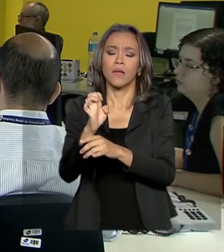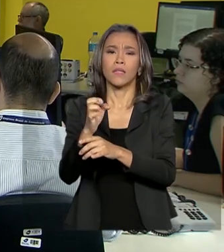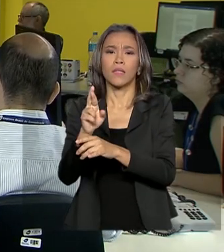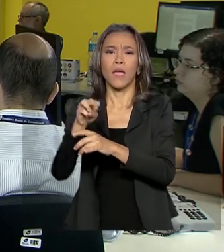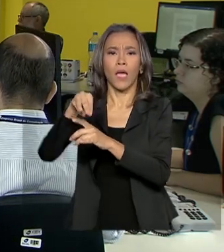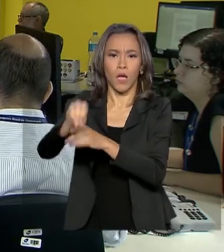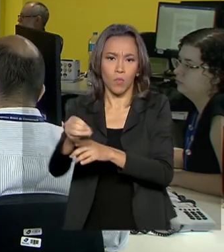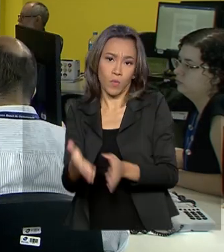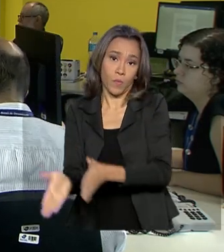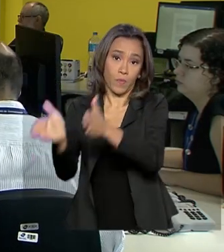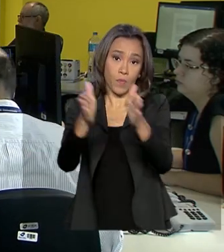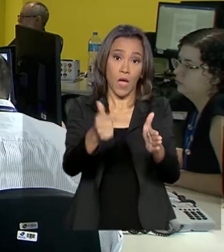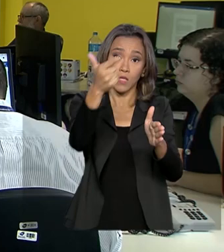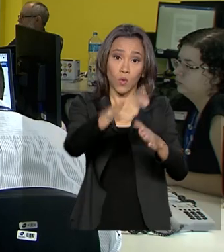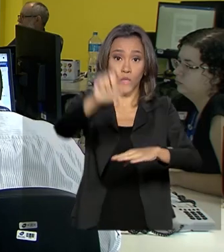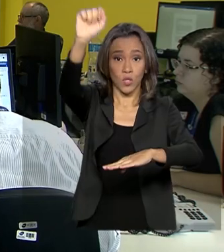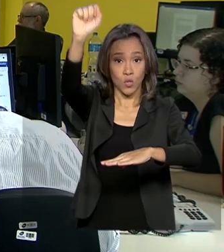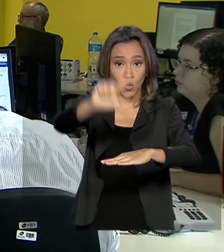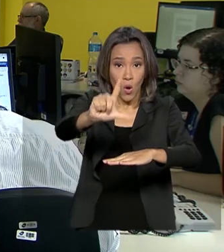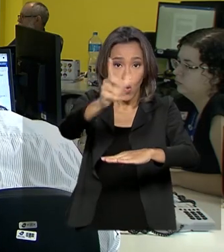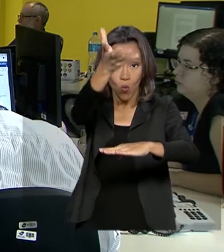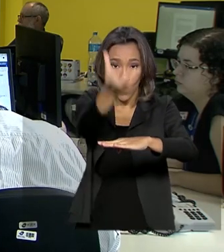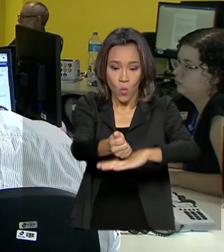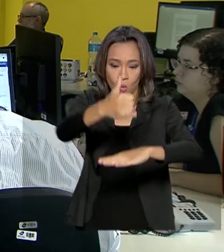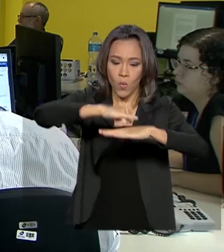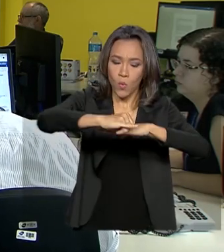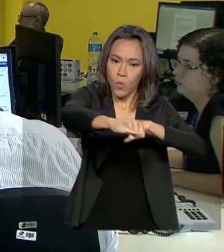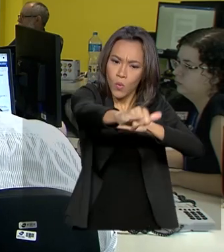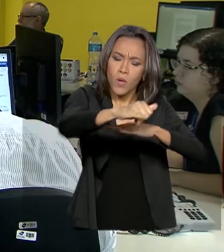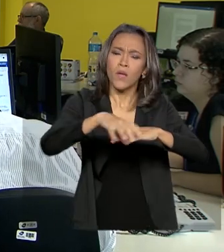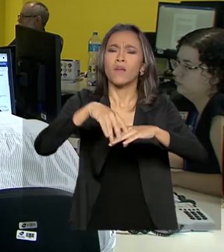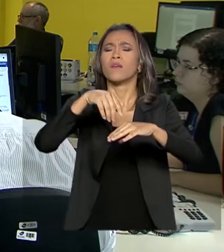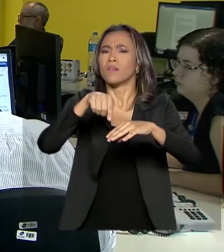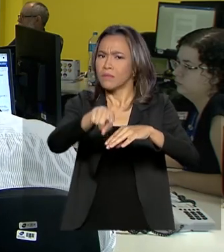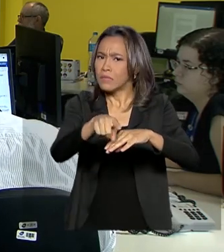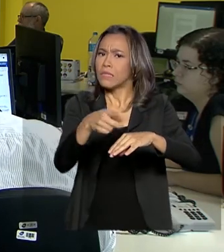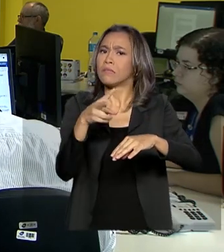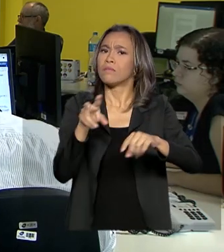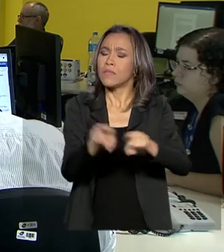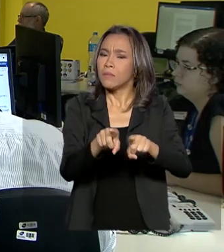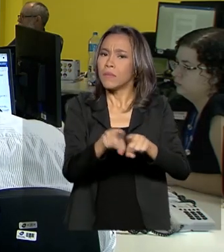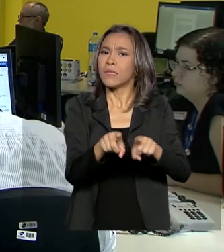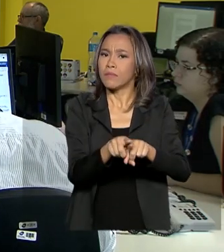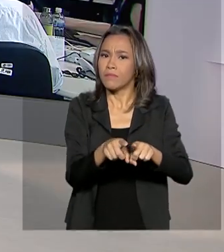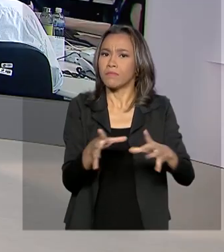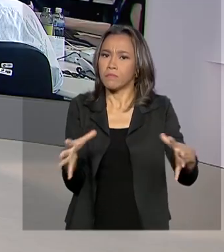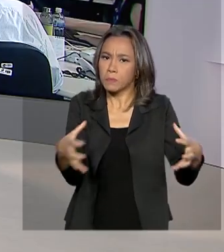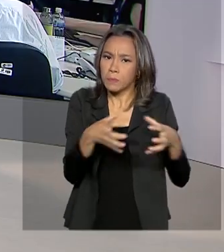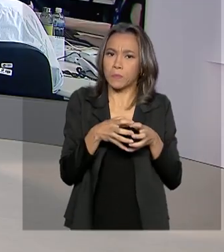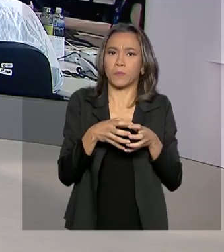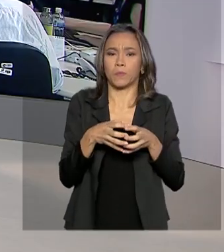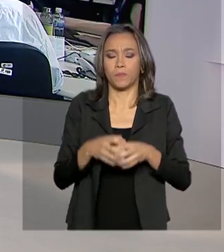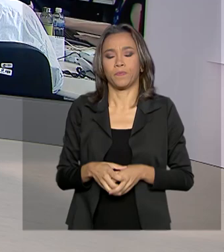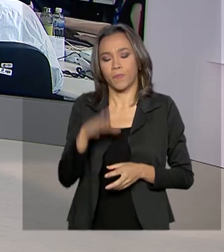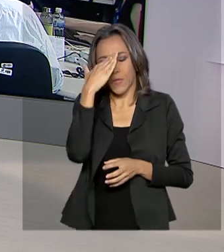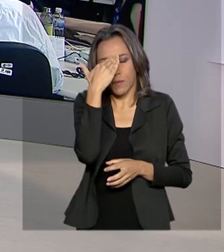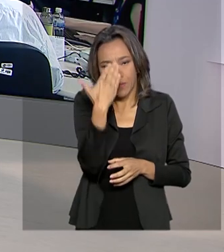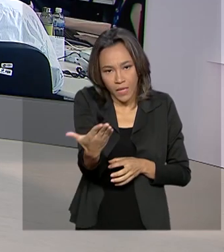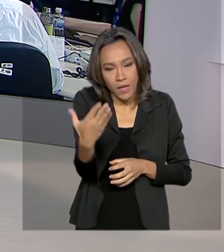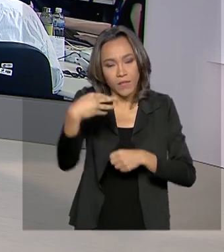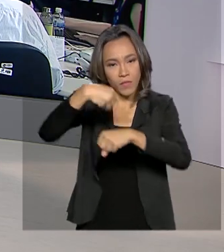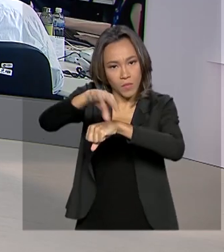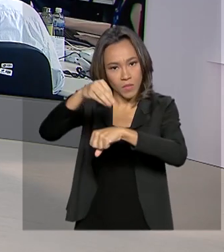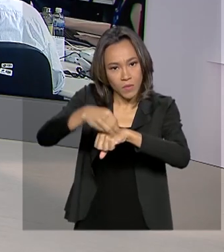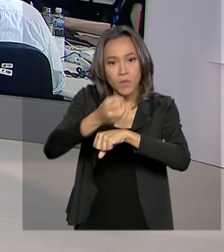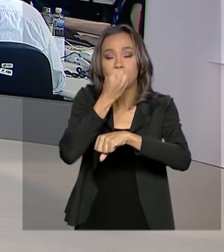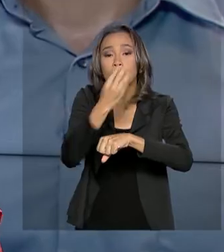de grande porte, que agregaram 551 megawatts à matriz energética brasileira. Renata. Obrigada pelas informações,